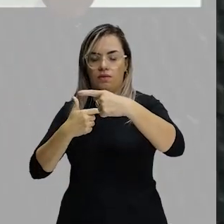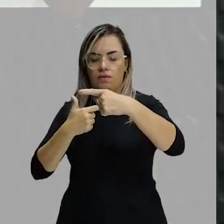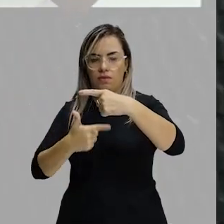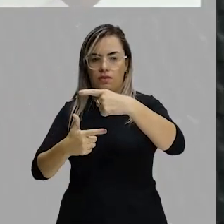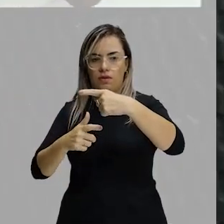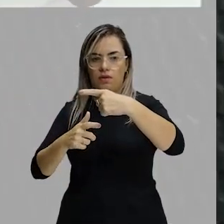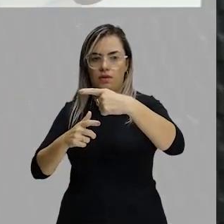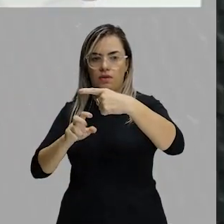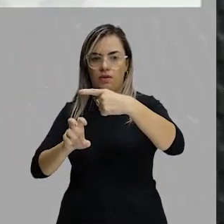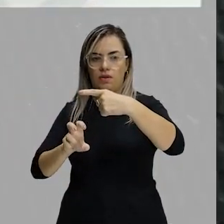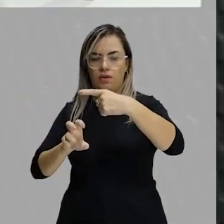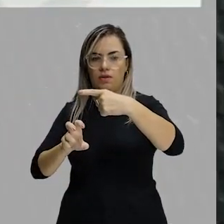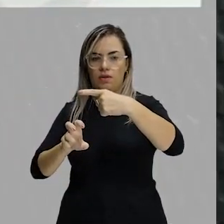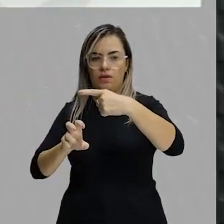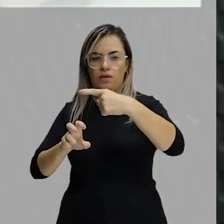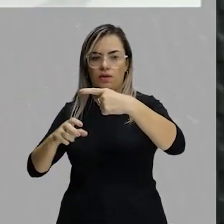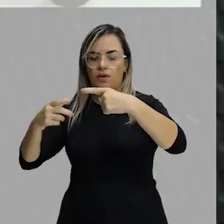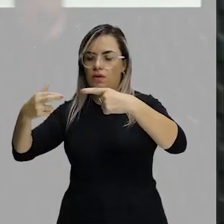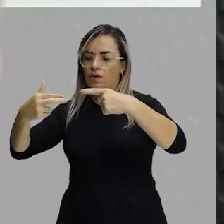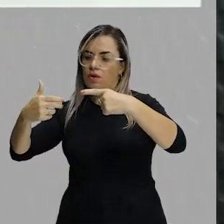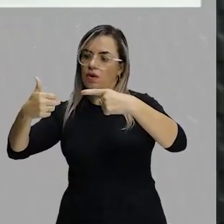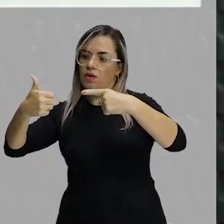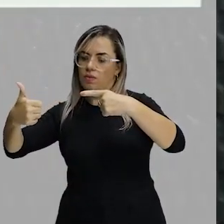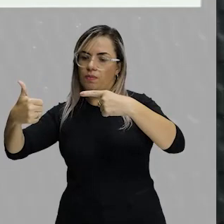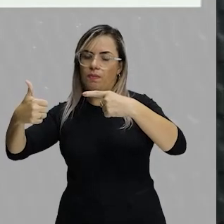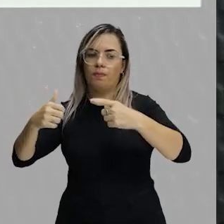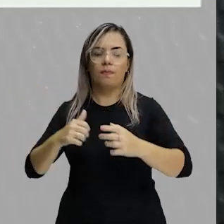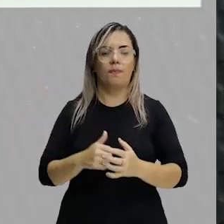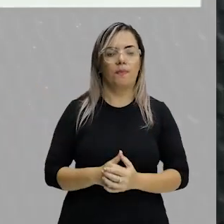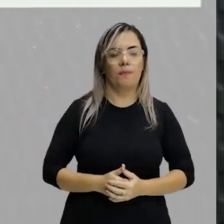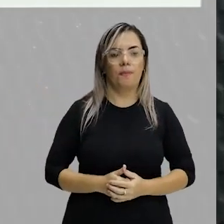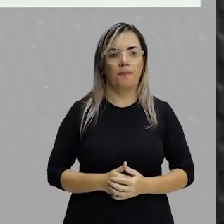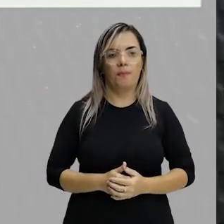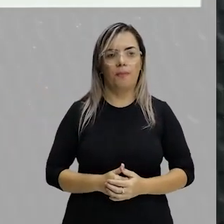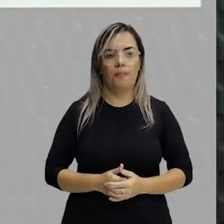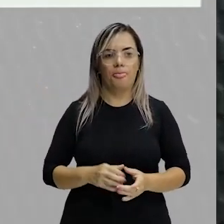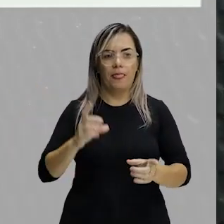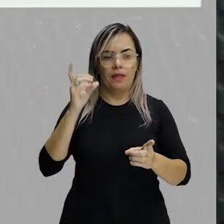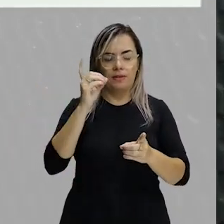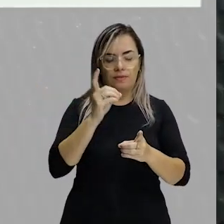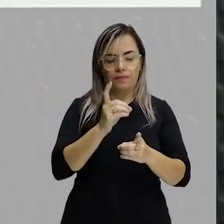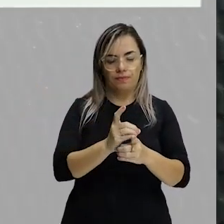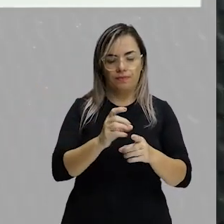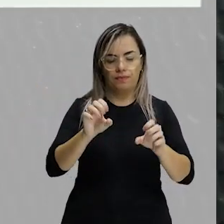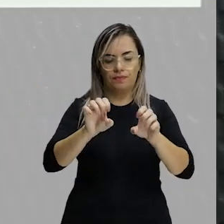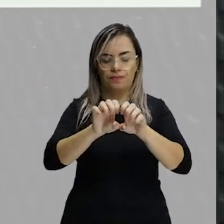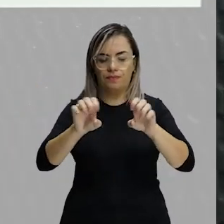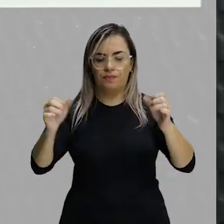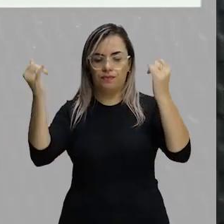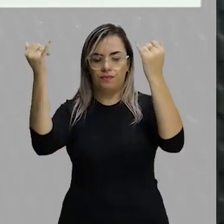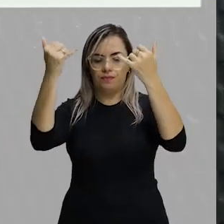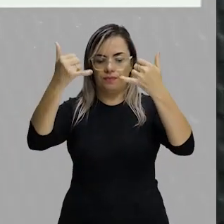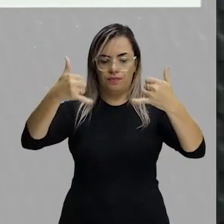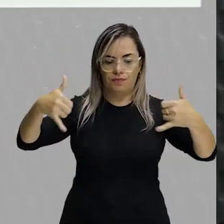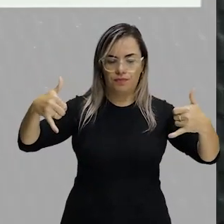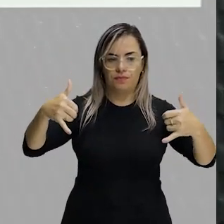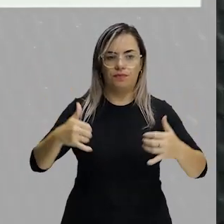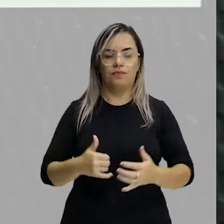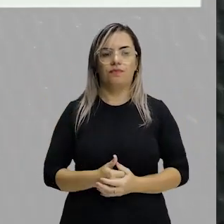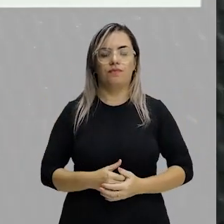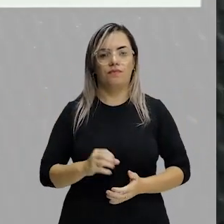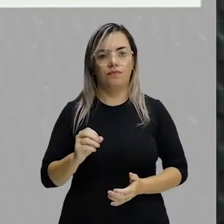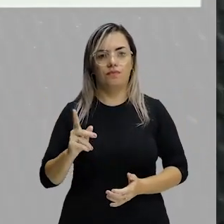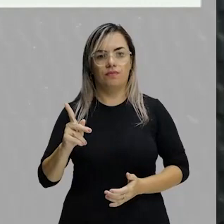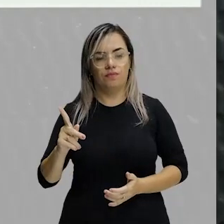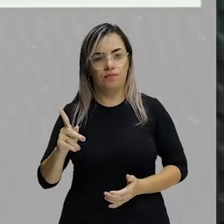25 igual a 1. Certo? Então, encontrei aí a equação da minha hipérbole. Ok,